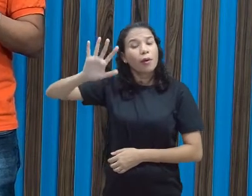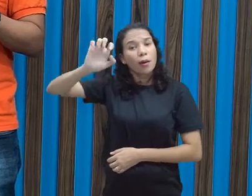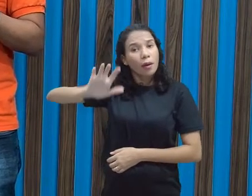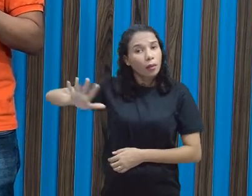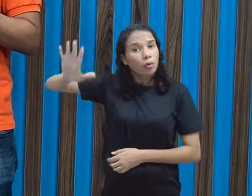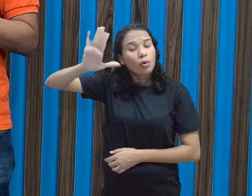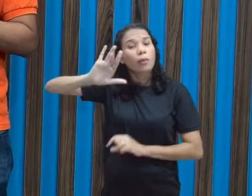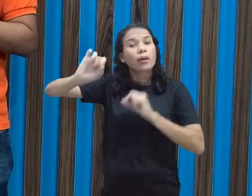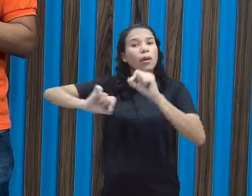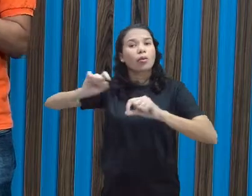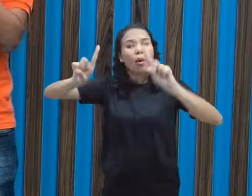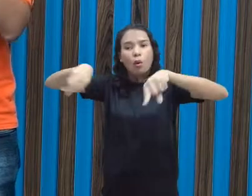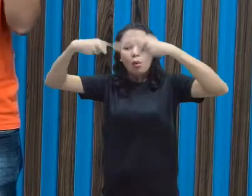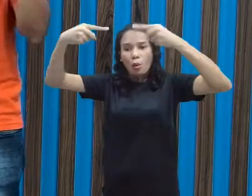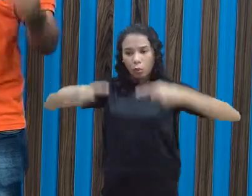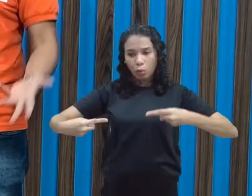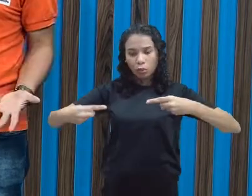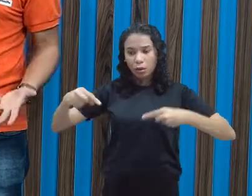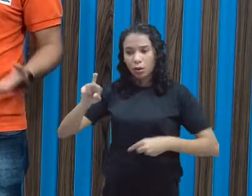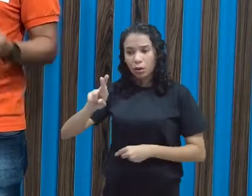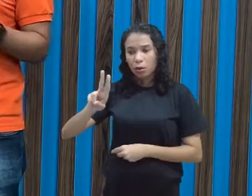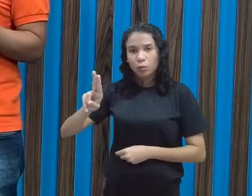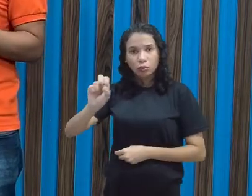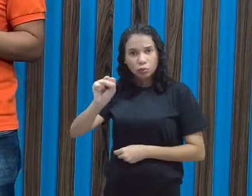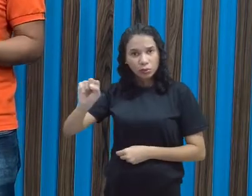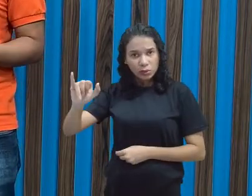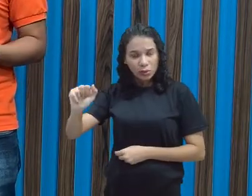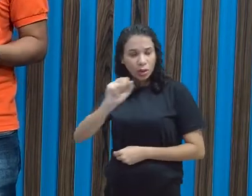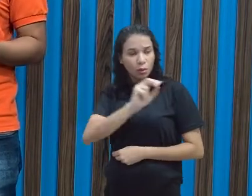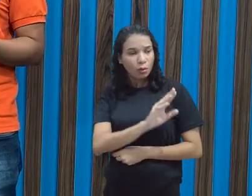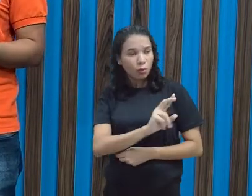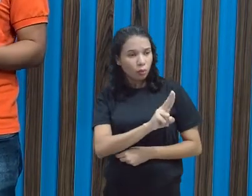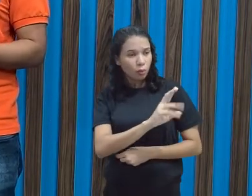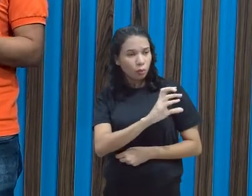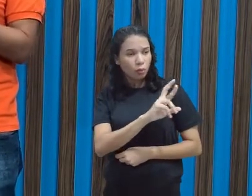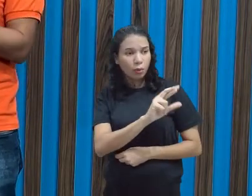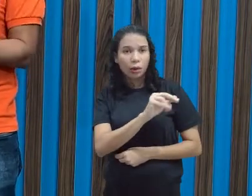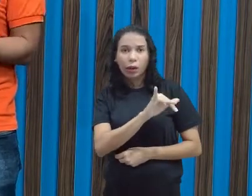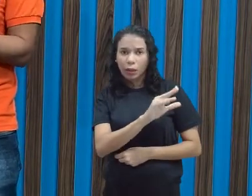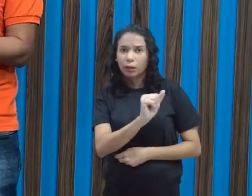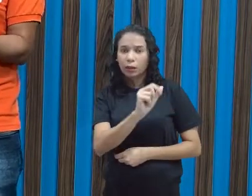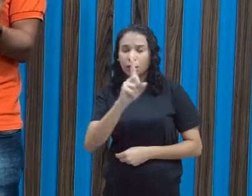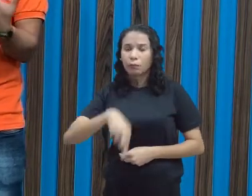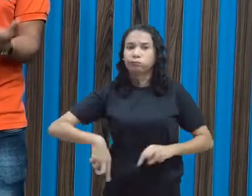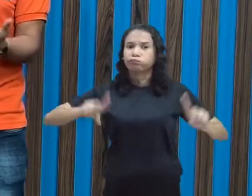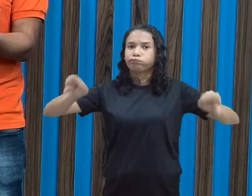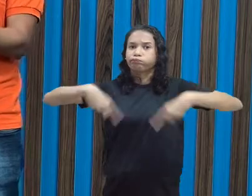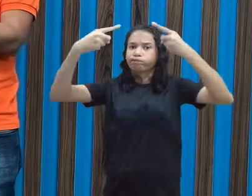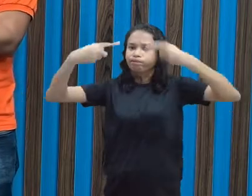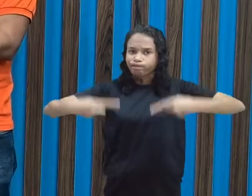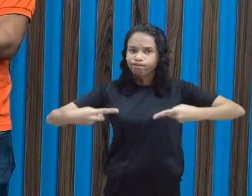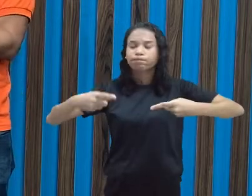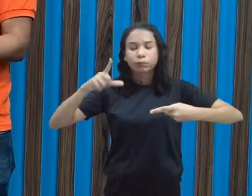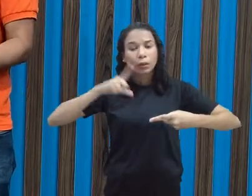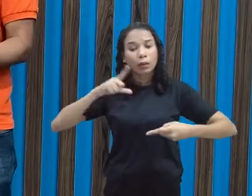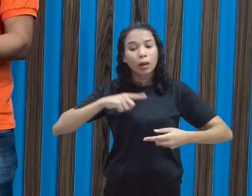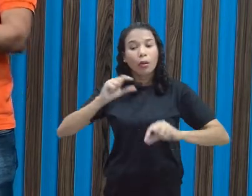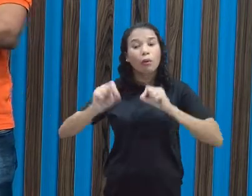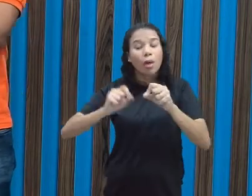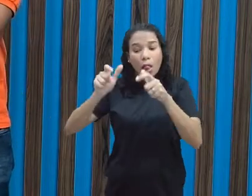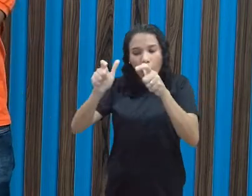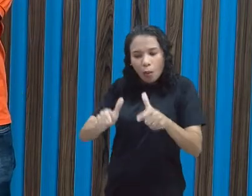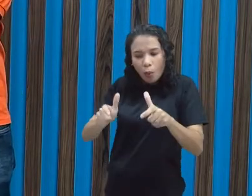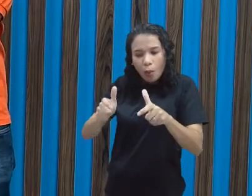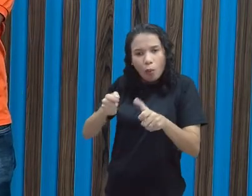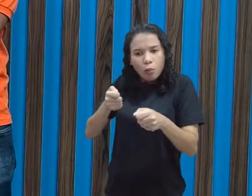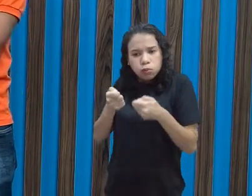oriental entre Rússia e Ucrânia. Tá? Então, é um conflito territorial e tem tudo a ver com isso que a gente está falando. Por quê?